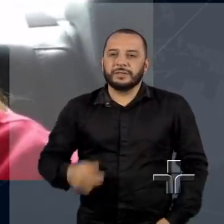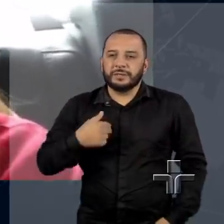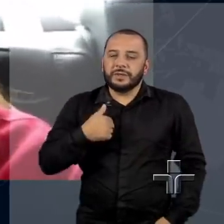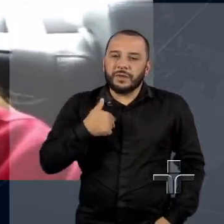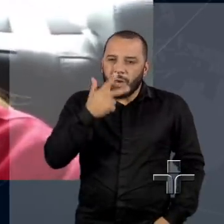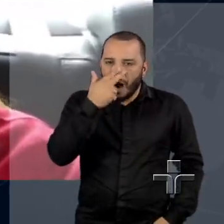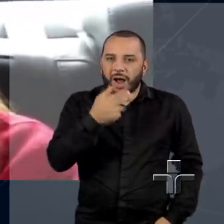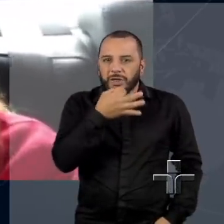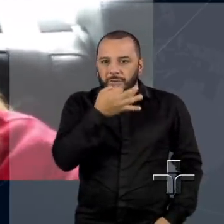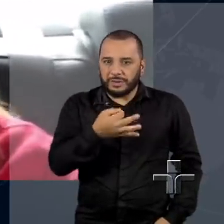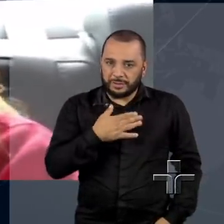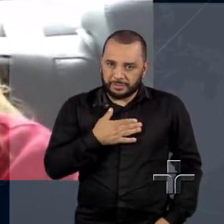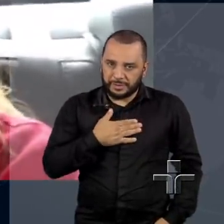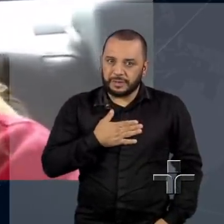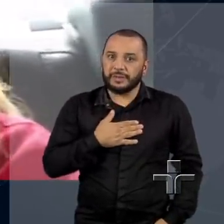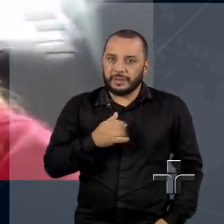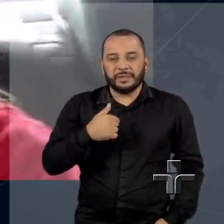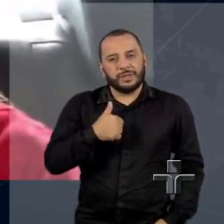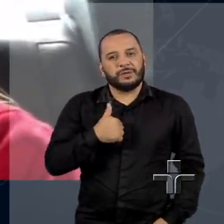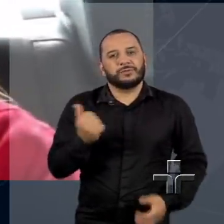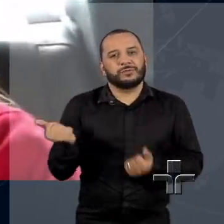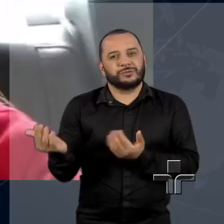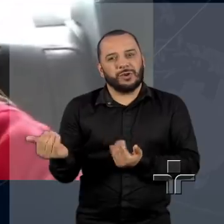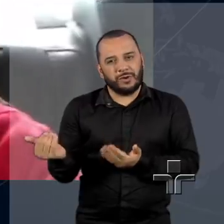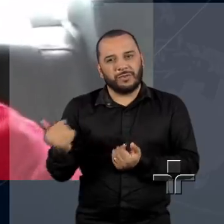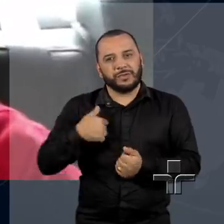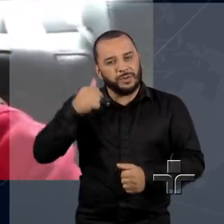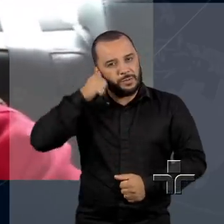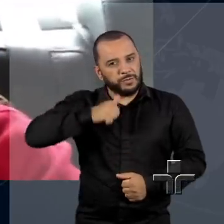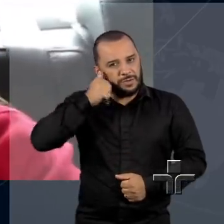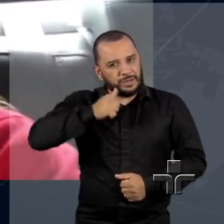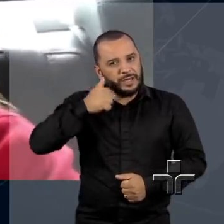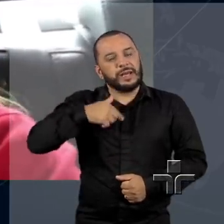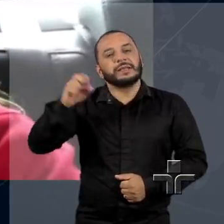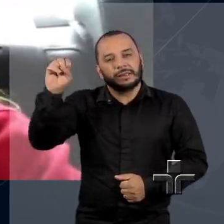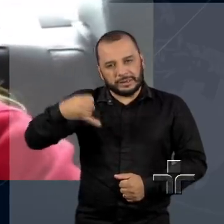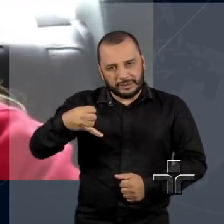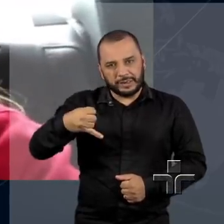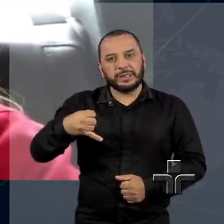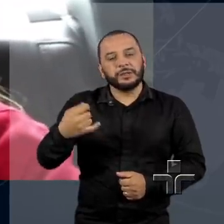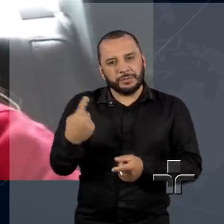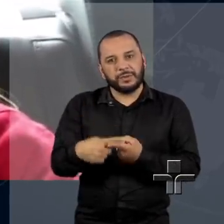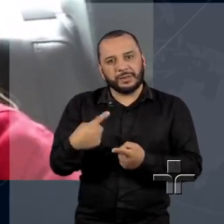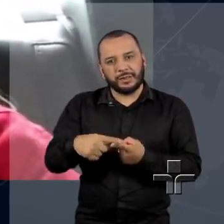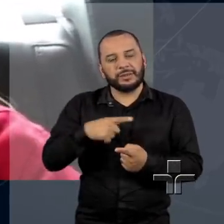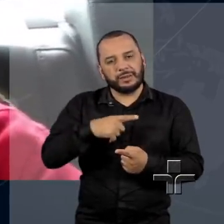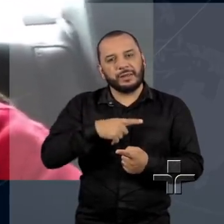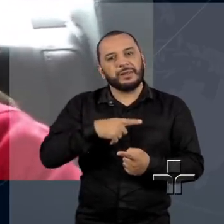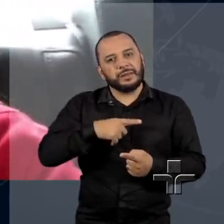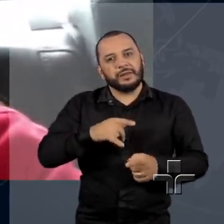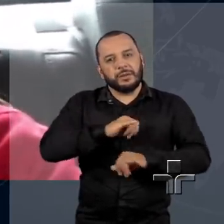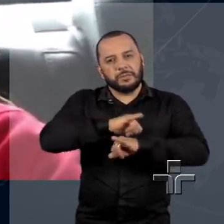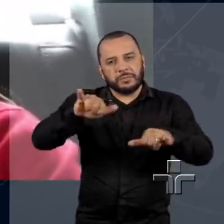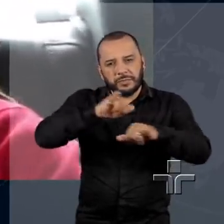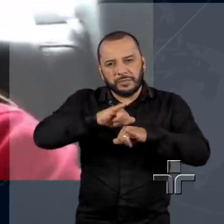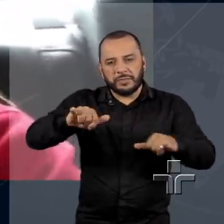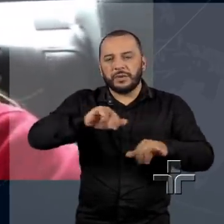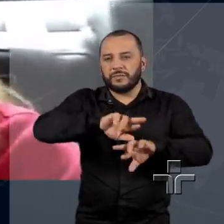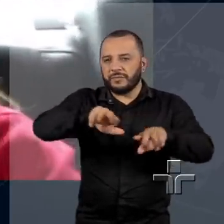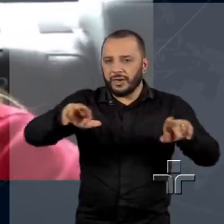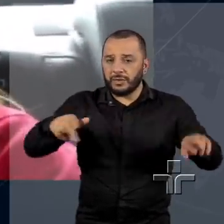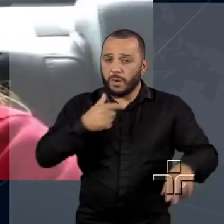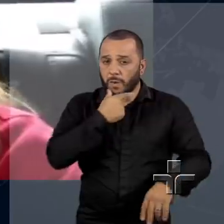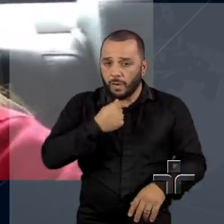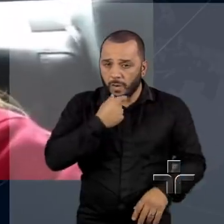lado sim, tipo, eu sou nova, sou mulher, tem isso sim, porque eu já vi inúmeras propagandas e anúncios no YouTube de